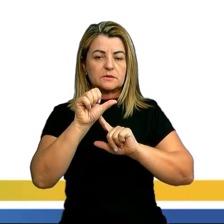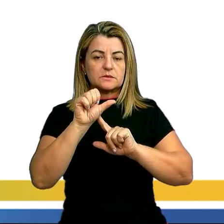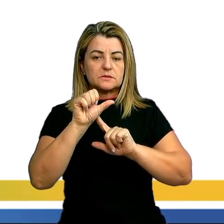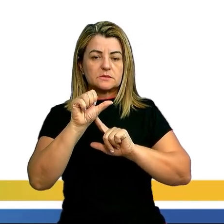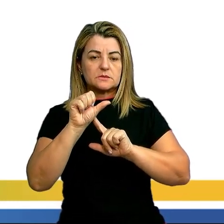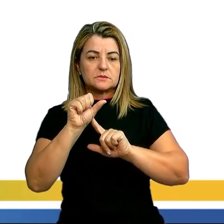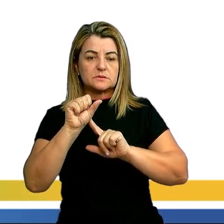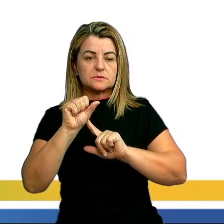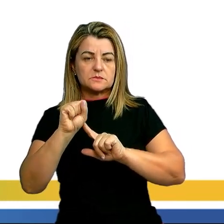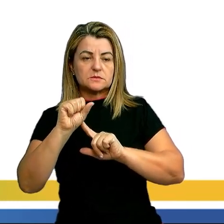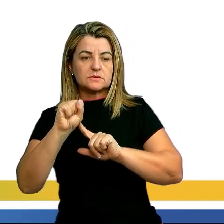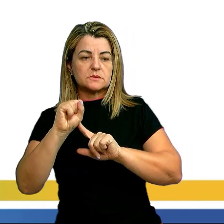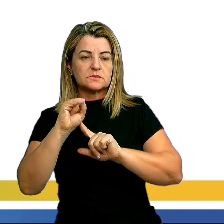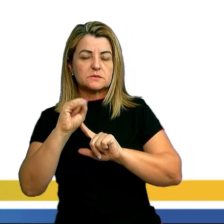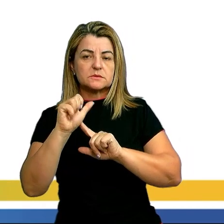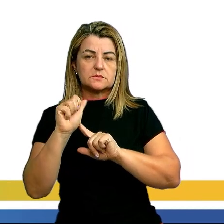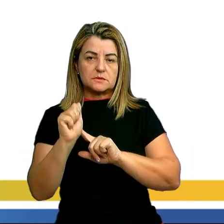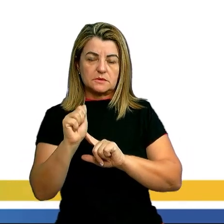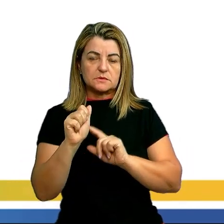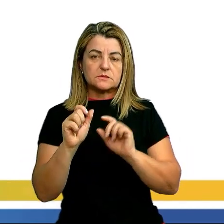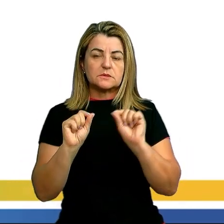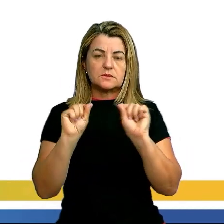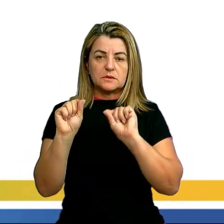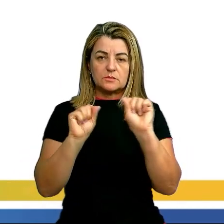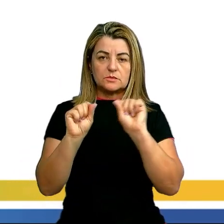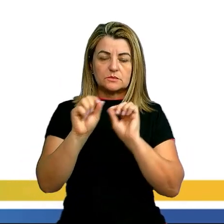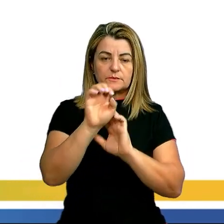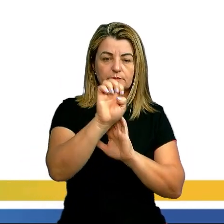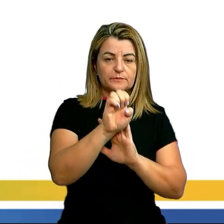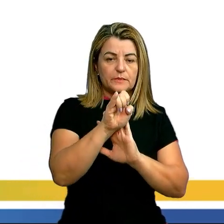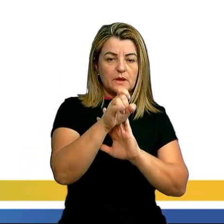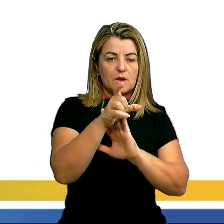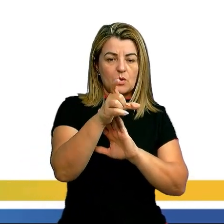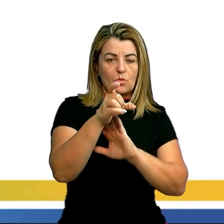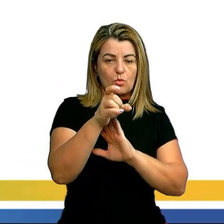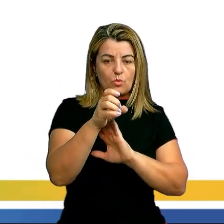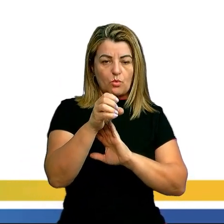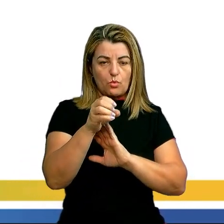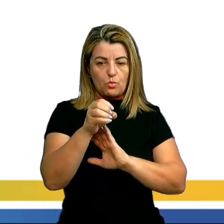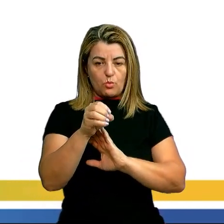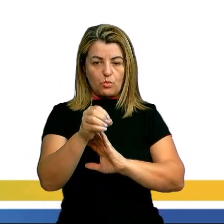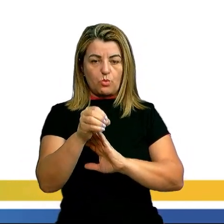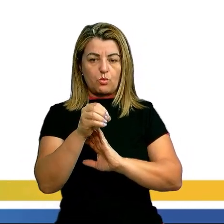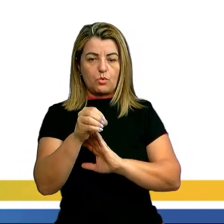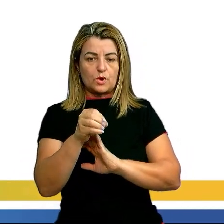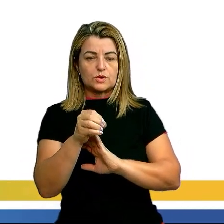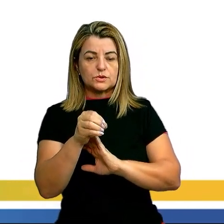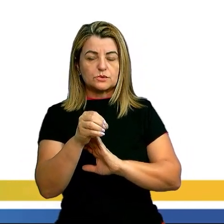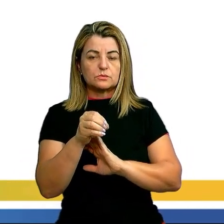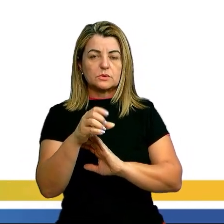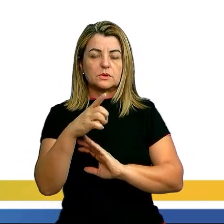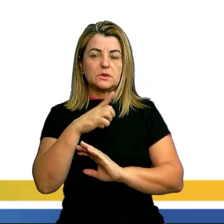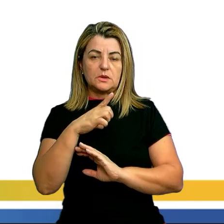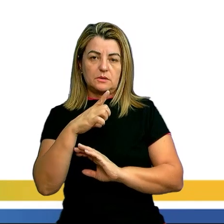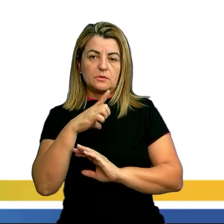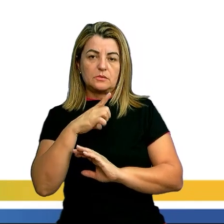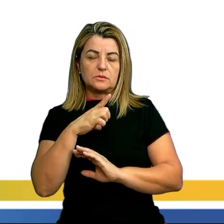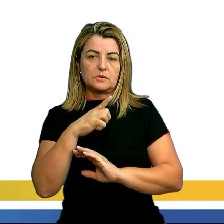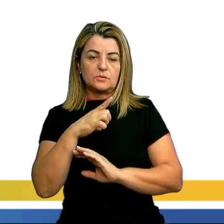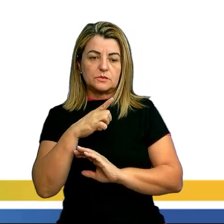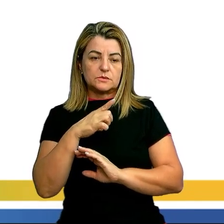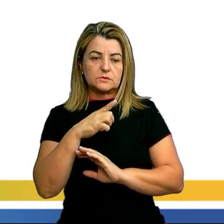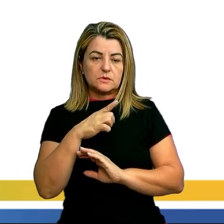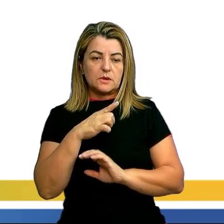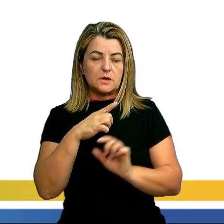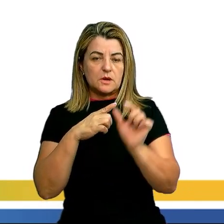das ordenadas. Como você pode ver aqui, ó, o eixo horizontal, x abscissas, e vertical,